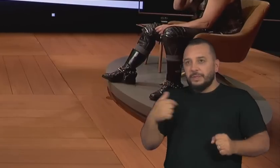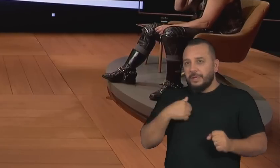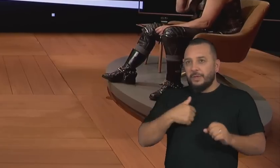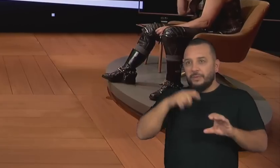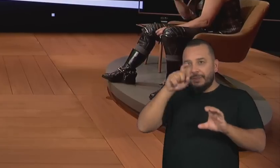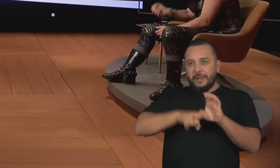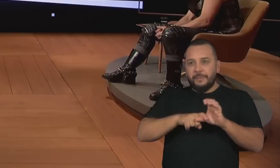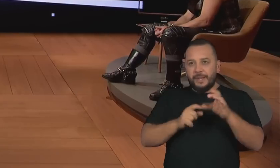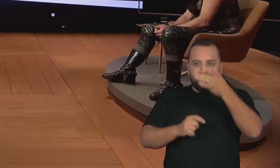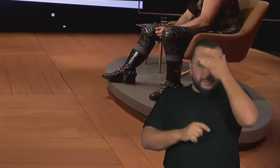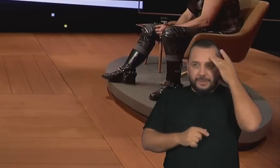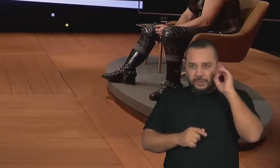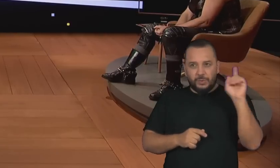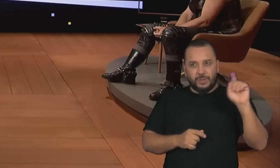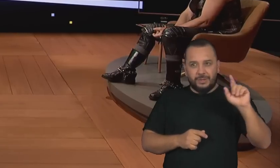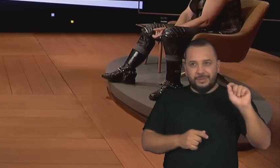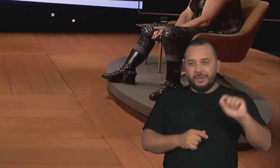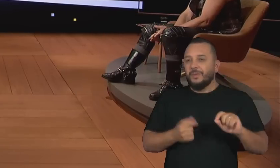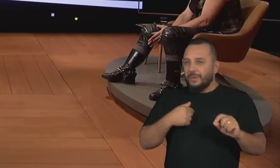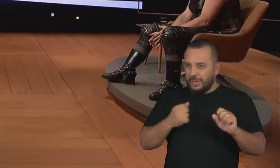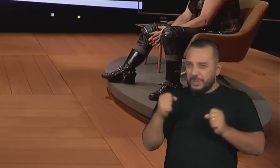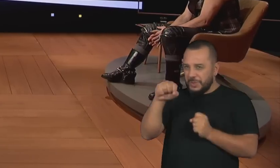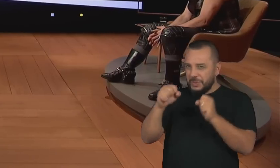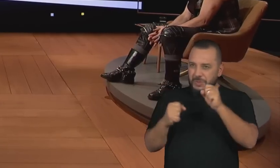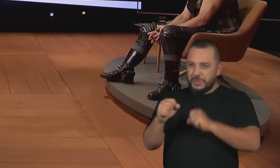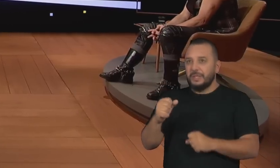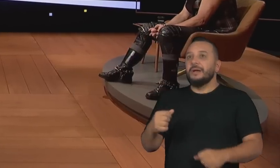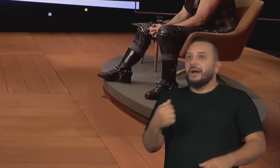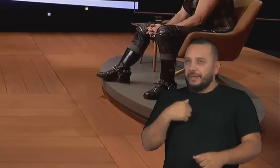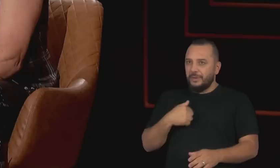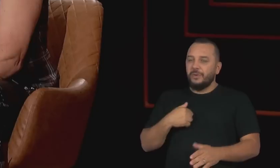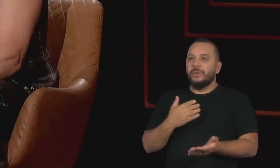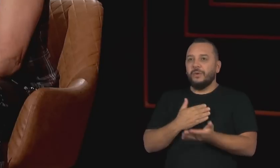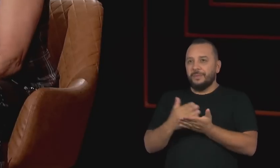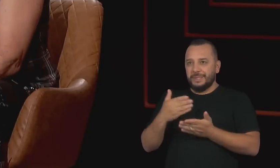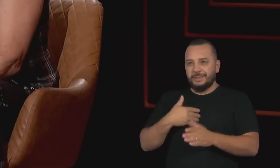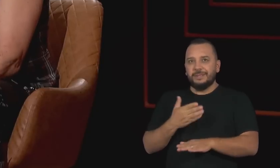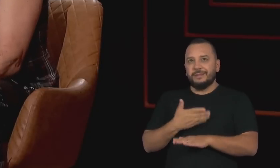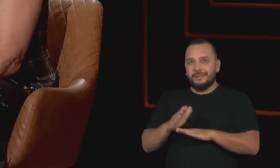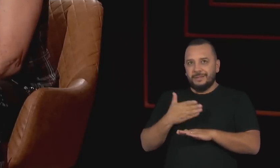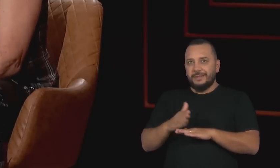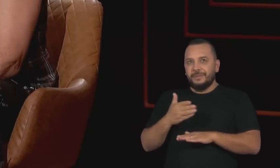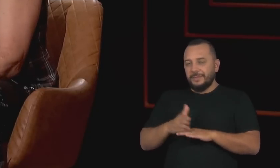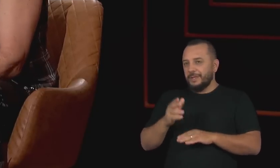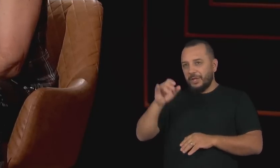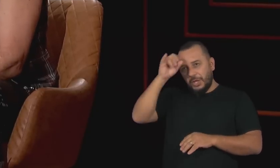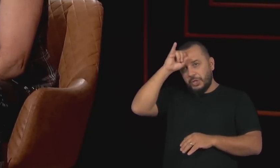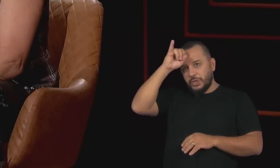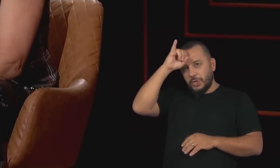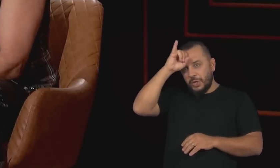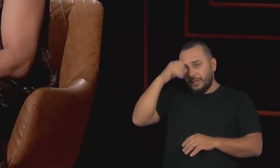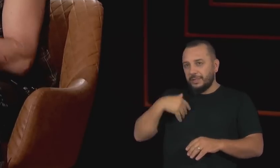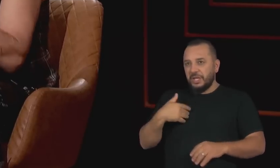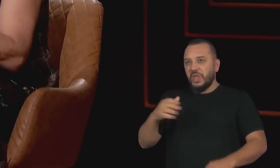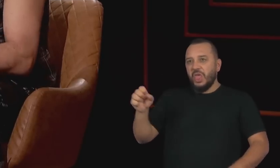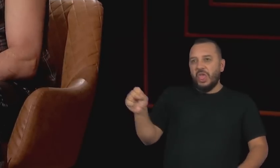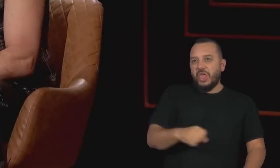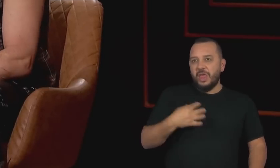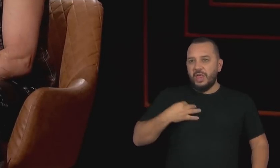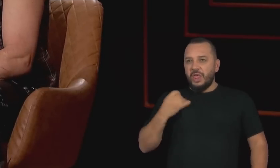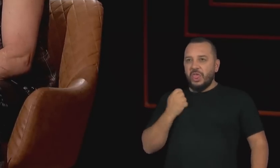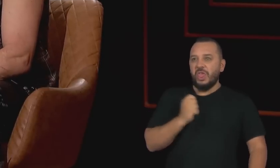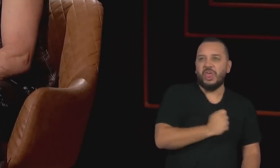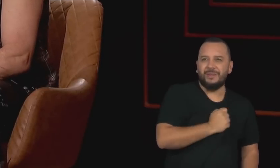ninguém. E aí foi isso, eu fiz o treinamento, tipo um idiota, puxar a camisa do cara, mas é aquela coisa